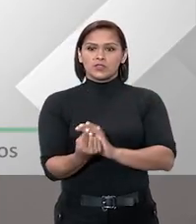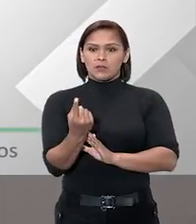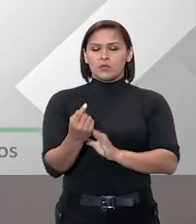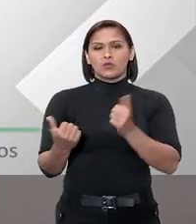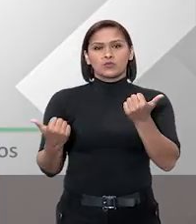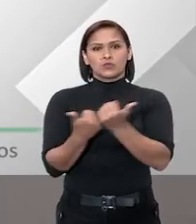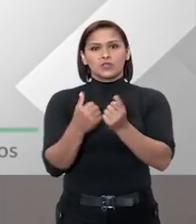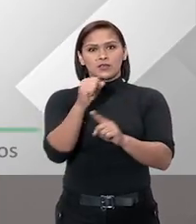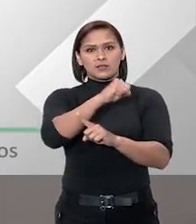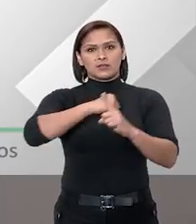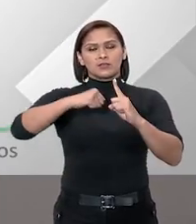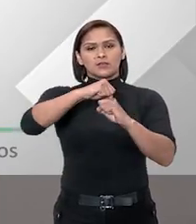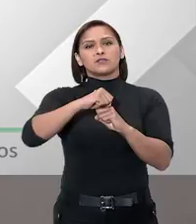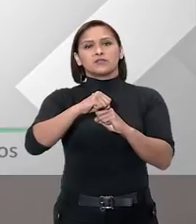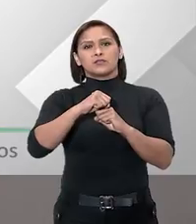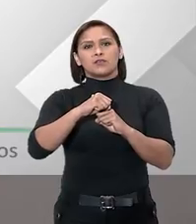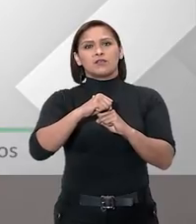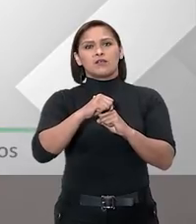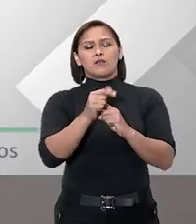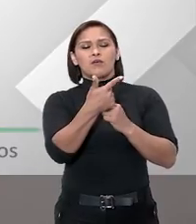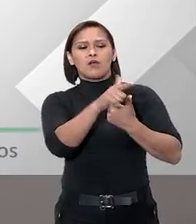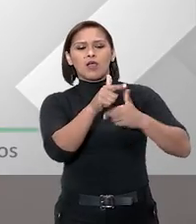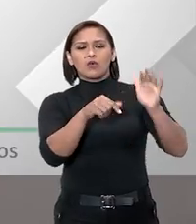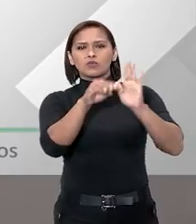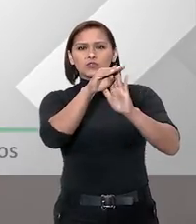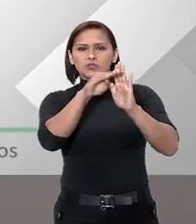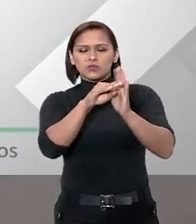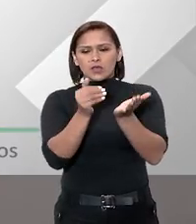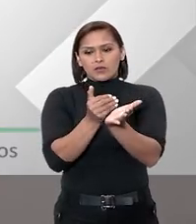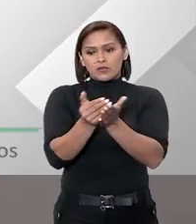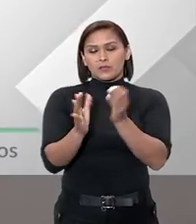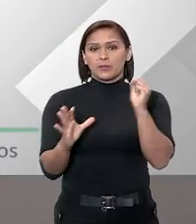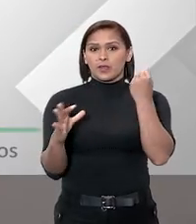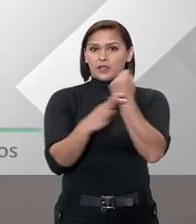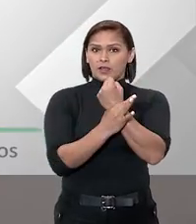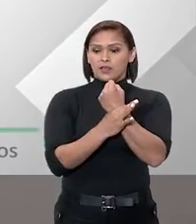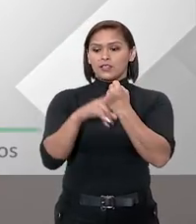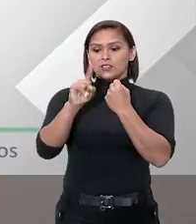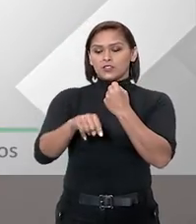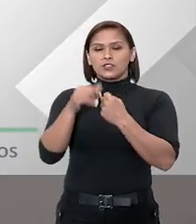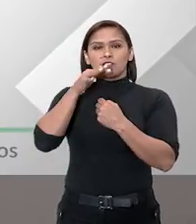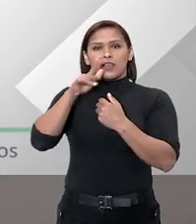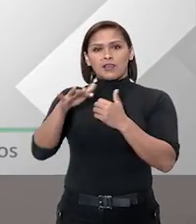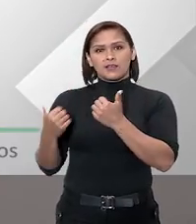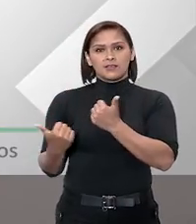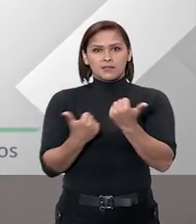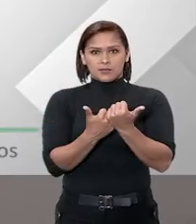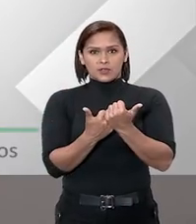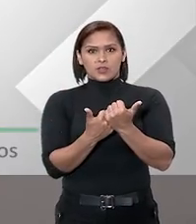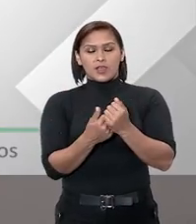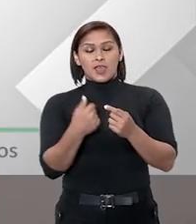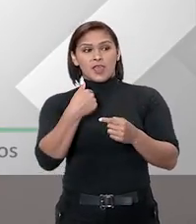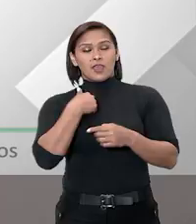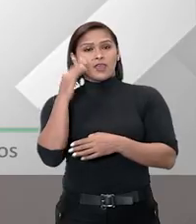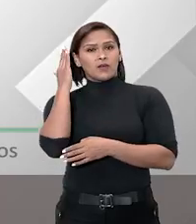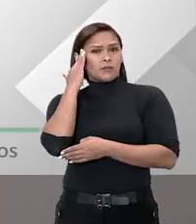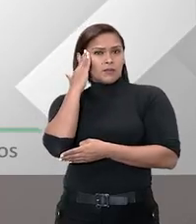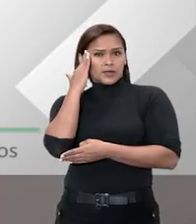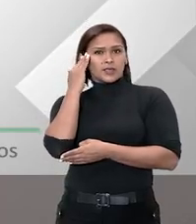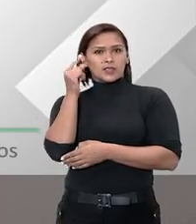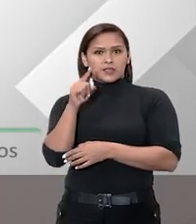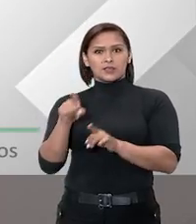de Assistência Social, alguns procedimentos para garantir aí essa assistência. No meu